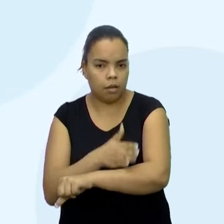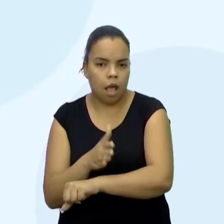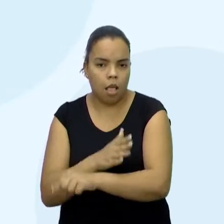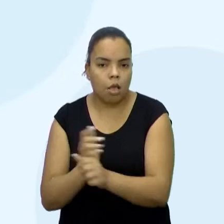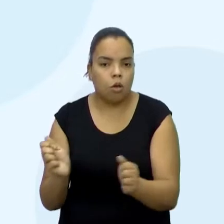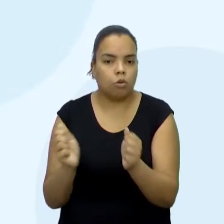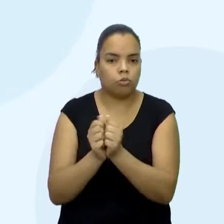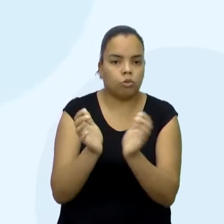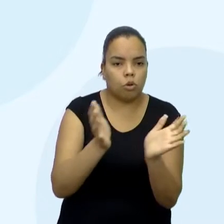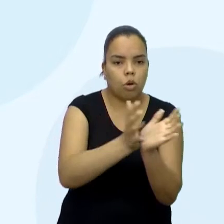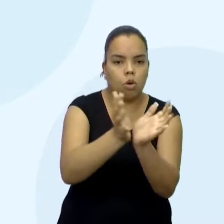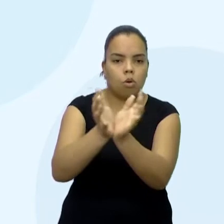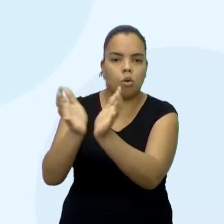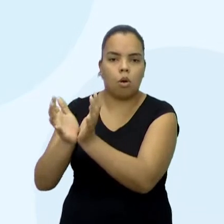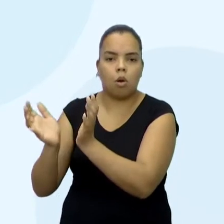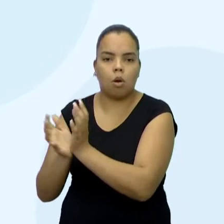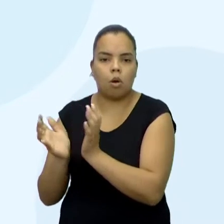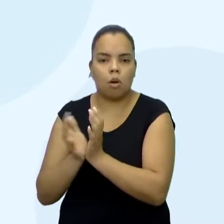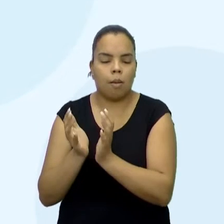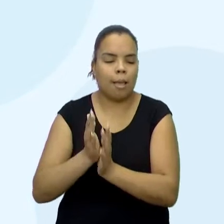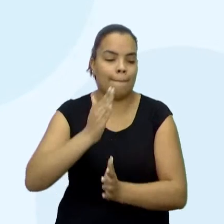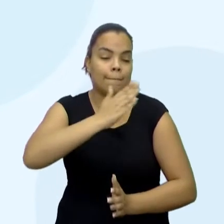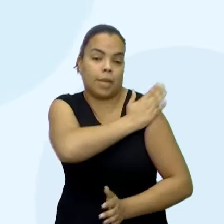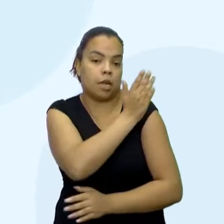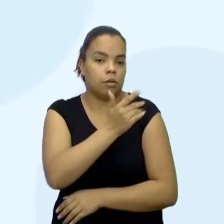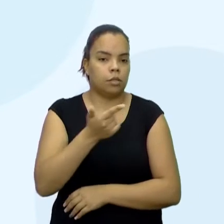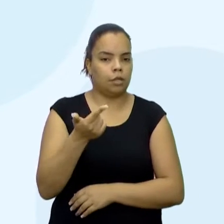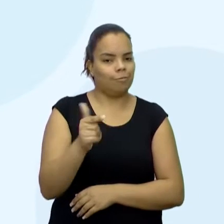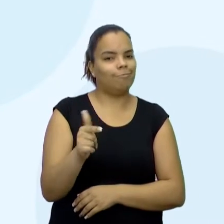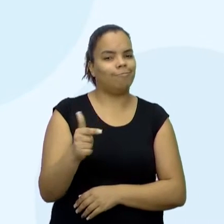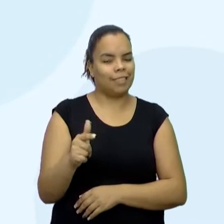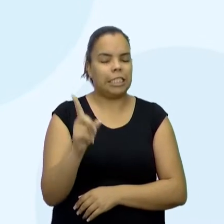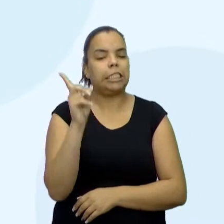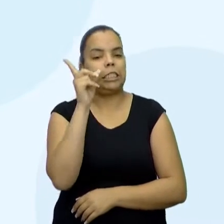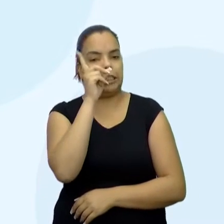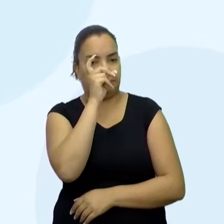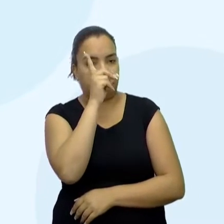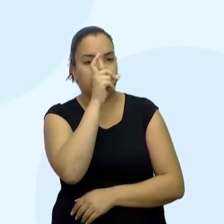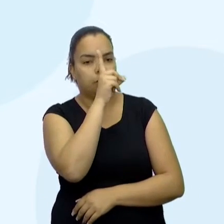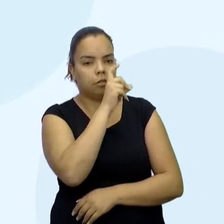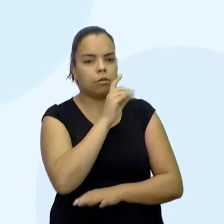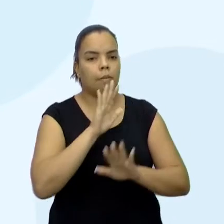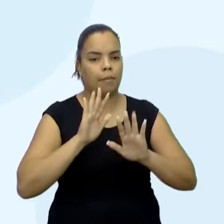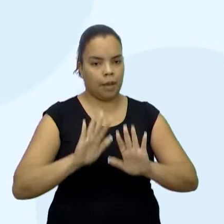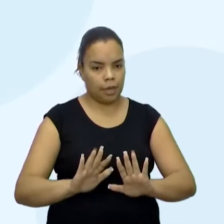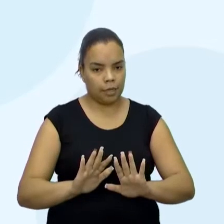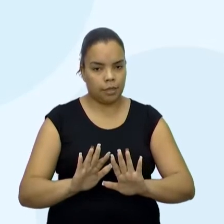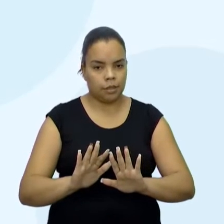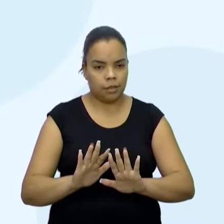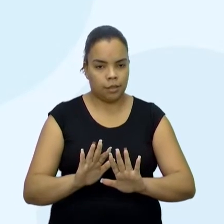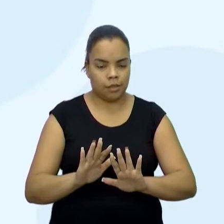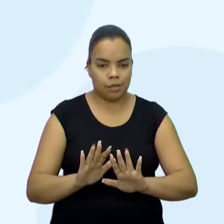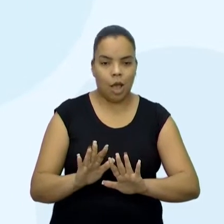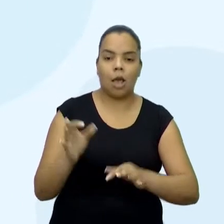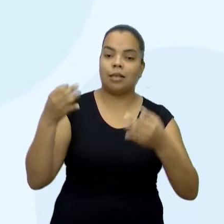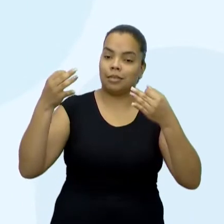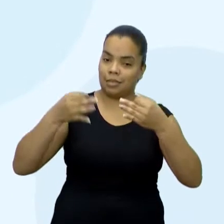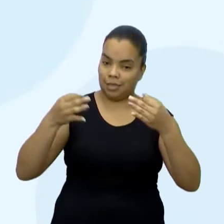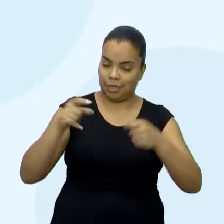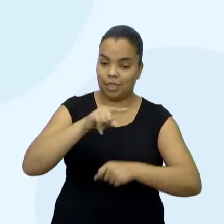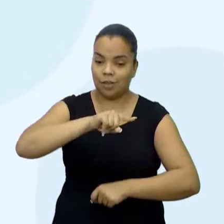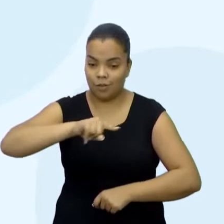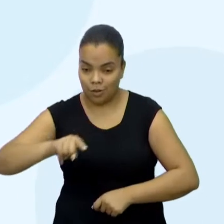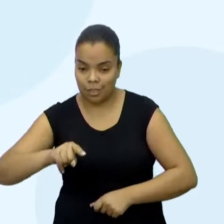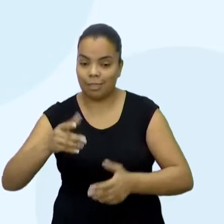um gesto de manifestação anti-preconceito. Difícil essa tarefa? Pode até ter sido, mas com certeza enriqueceu